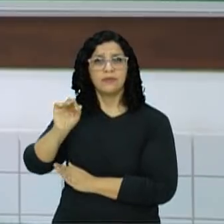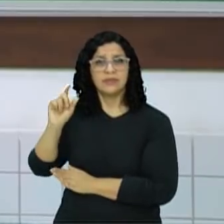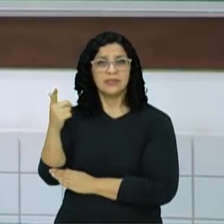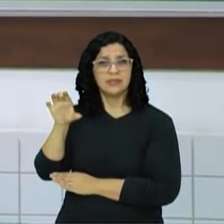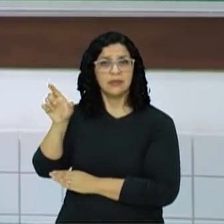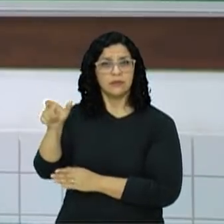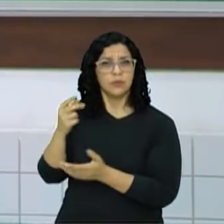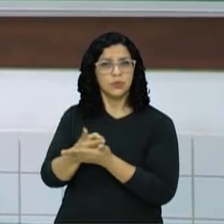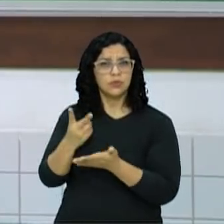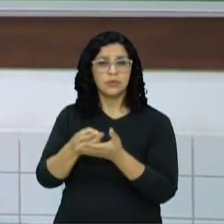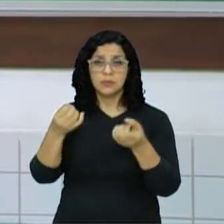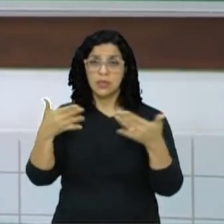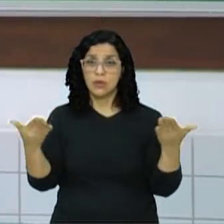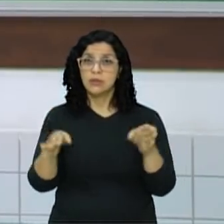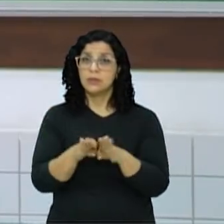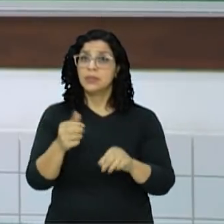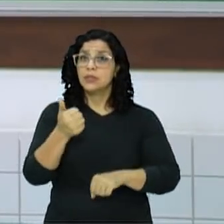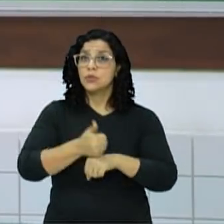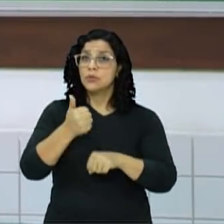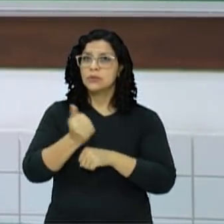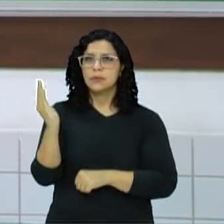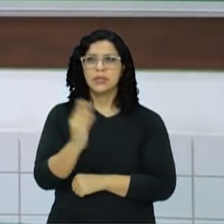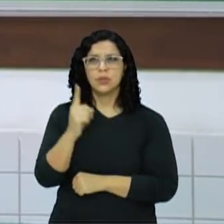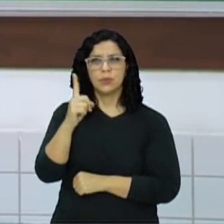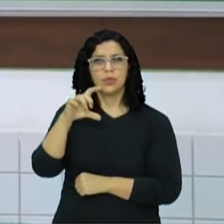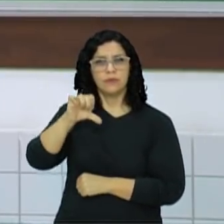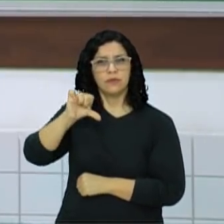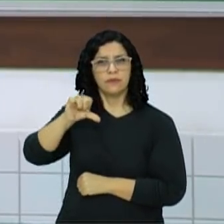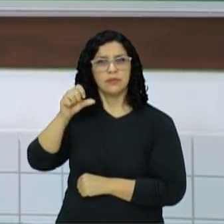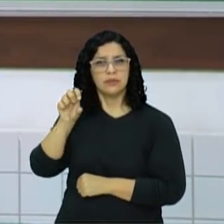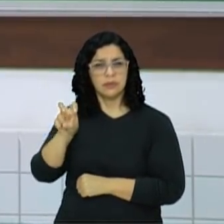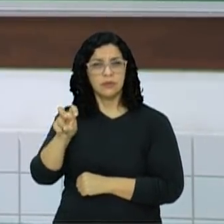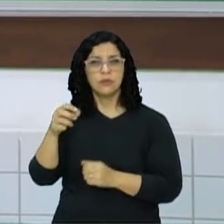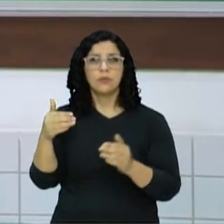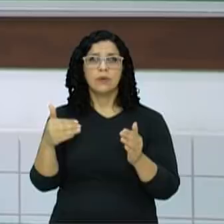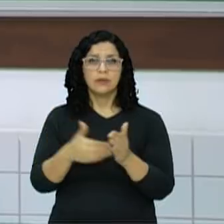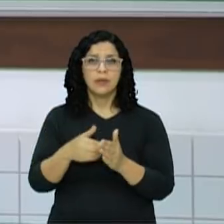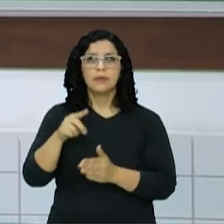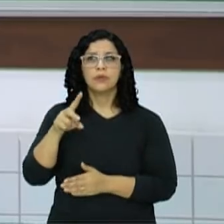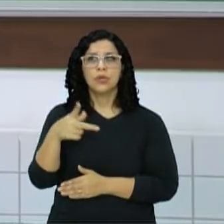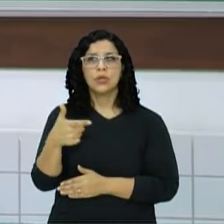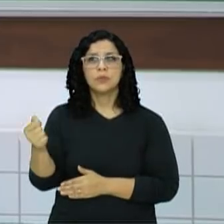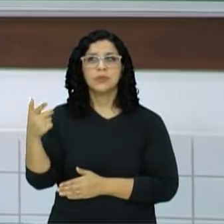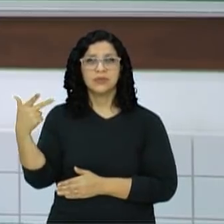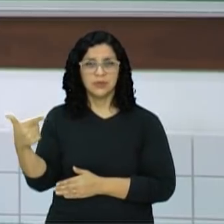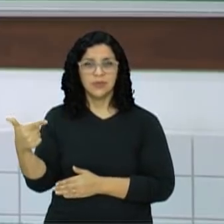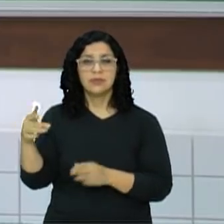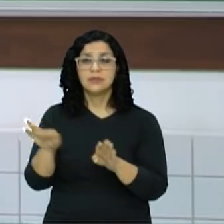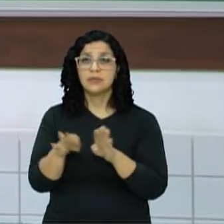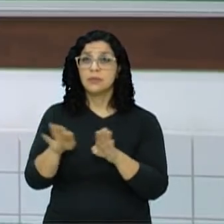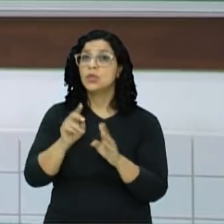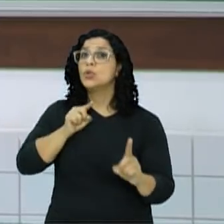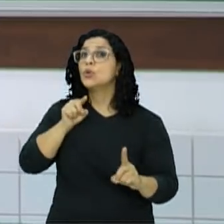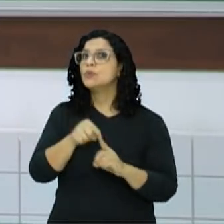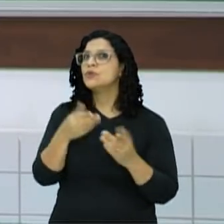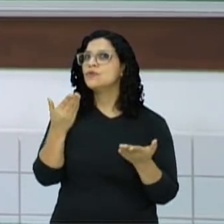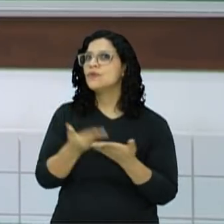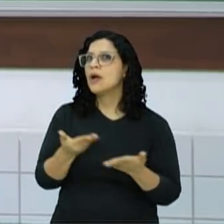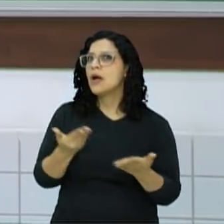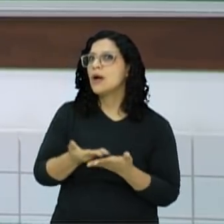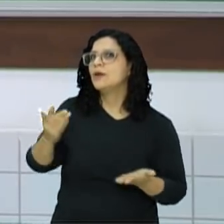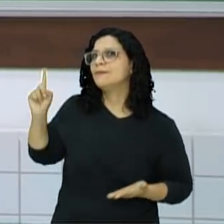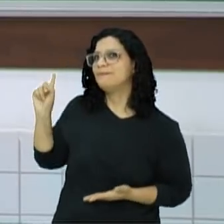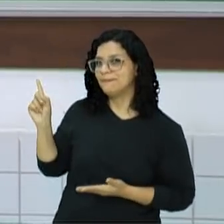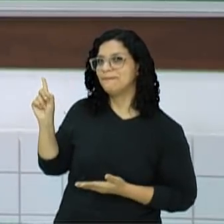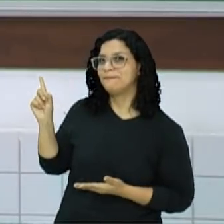Fernando Henrique Cardoso, que governou o Brasil de 1995 até 2002. Objetivos